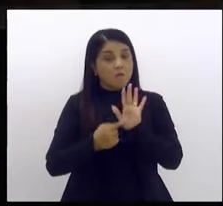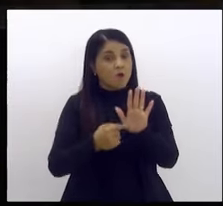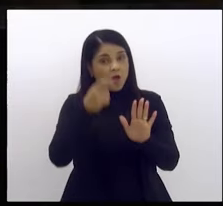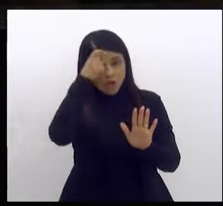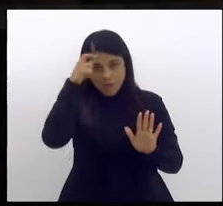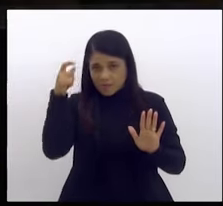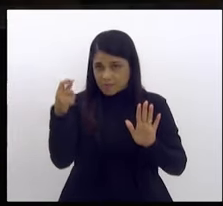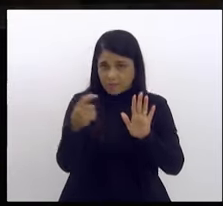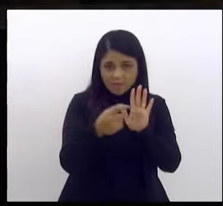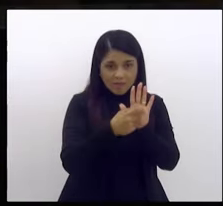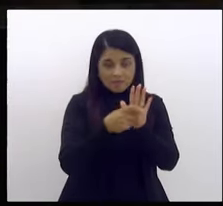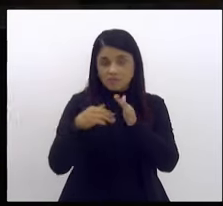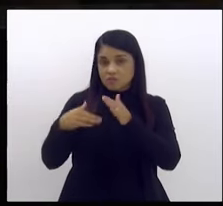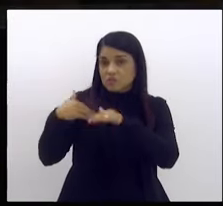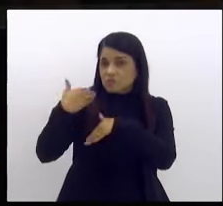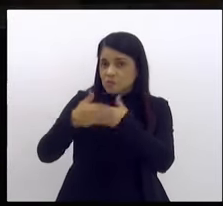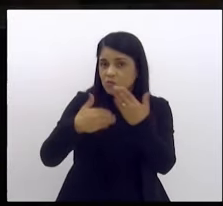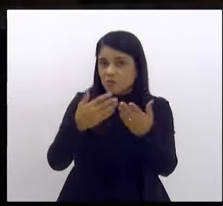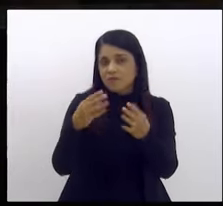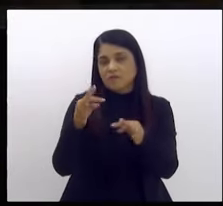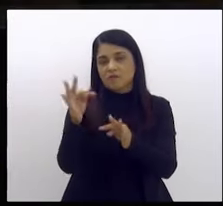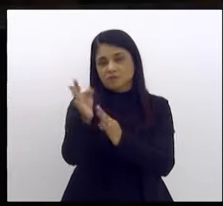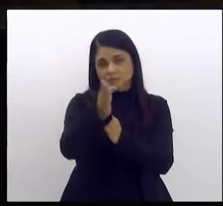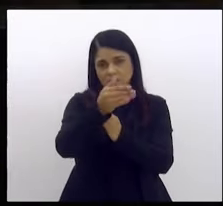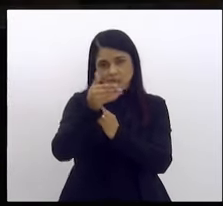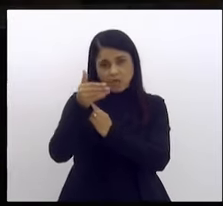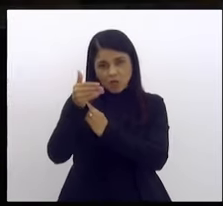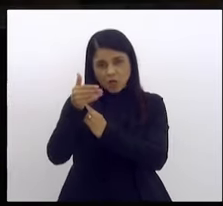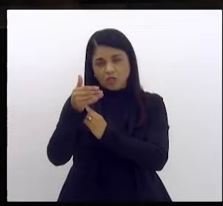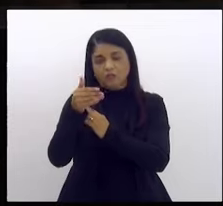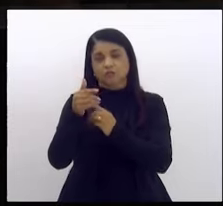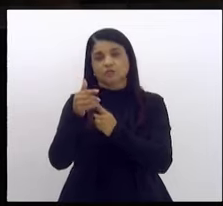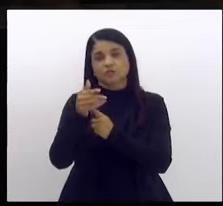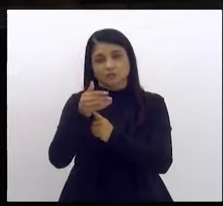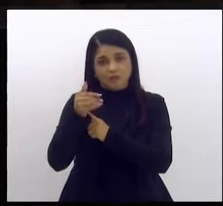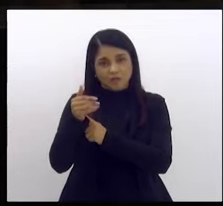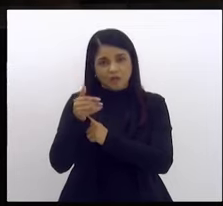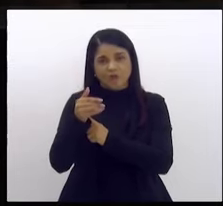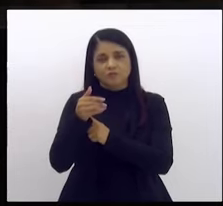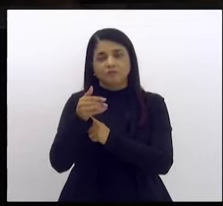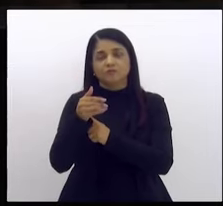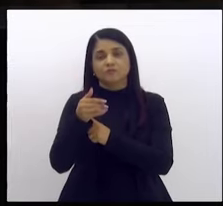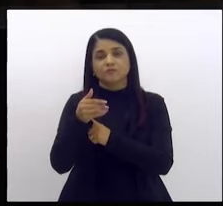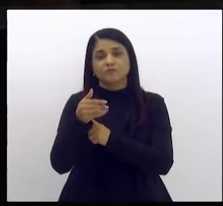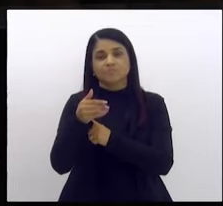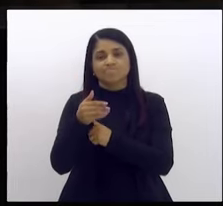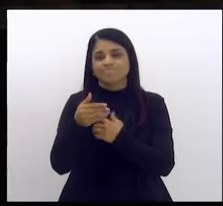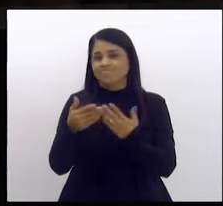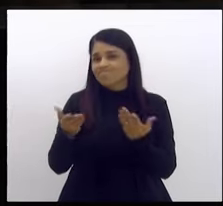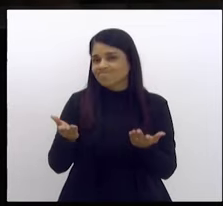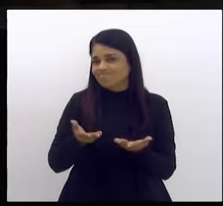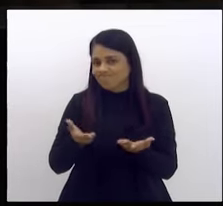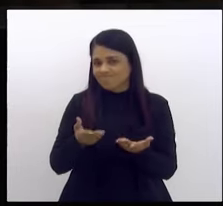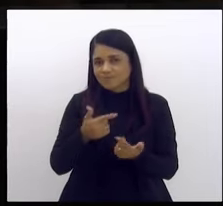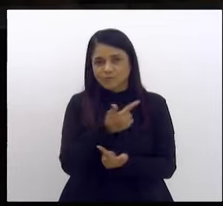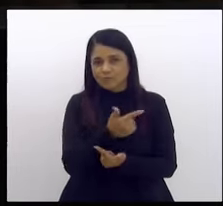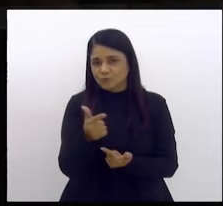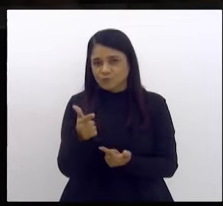artificial e todo esse processo, que a gente vai dizer lá no Discord, por exemplo, hoje não tem